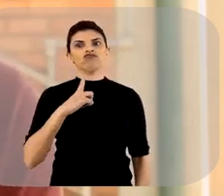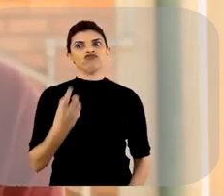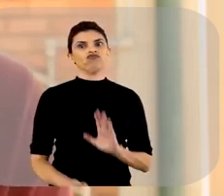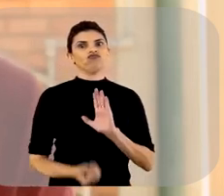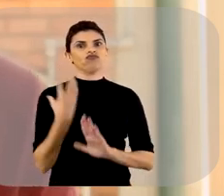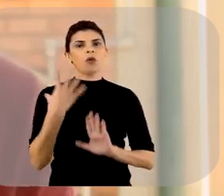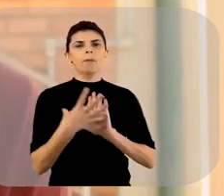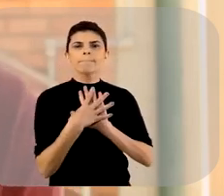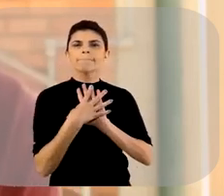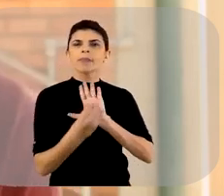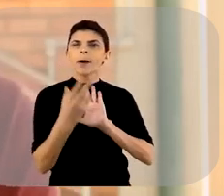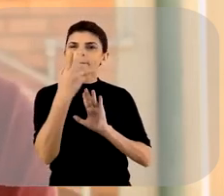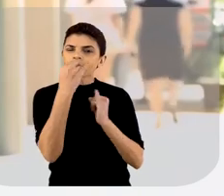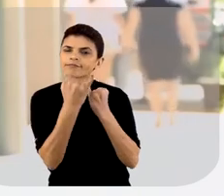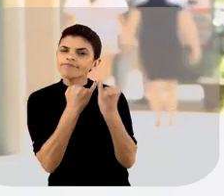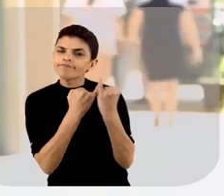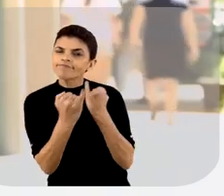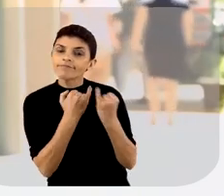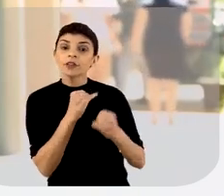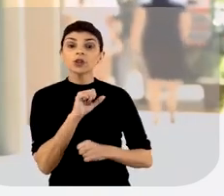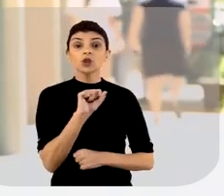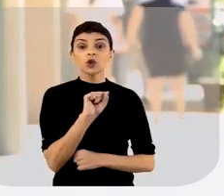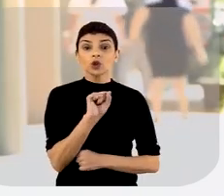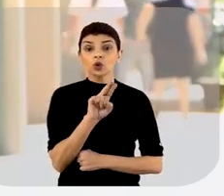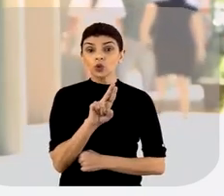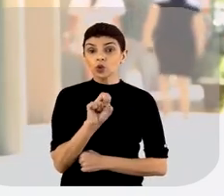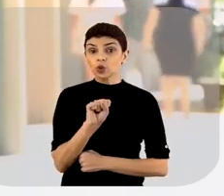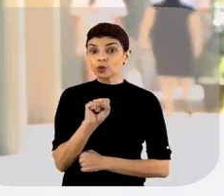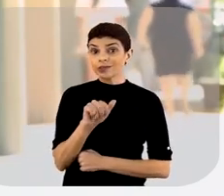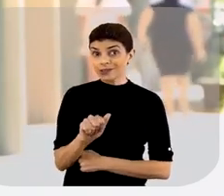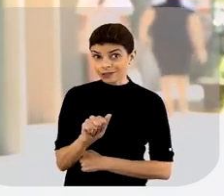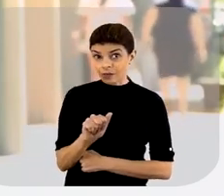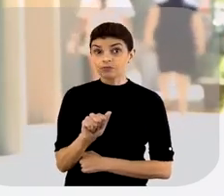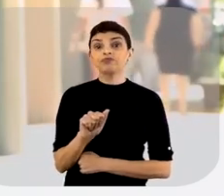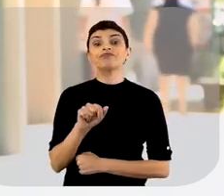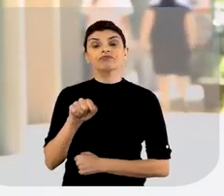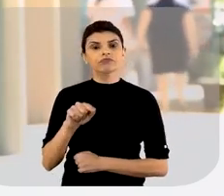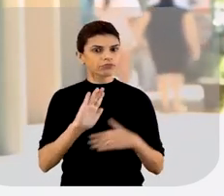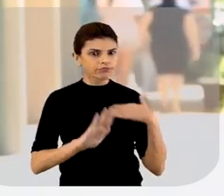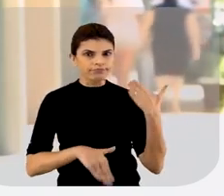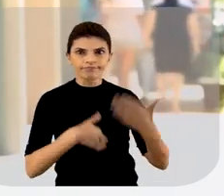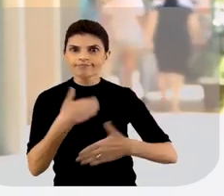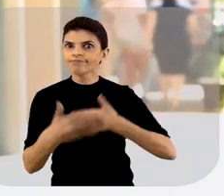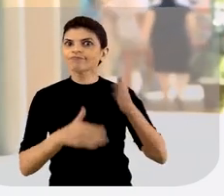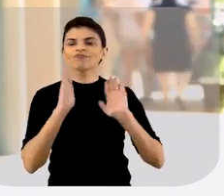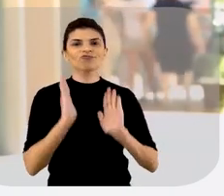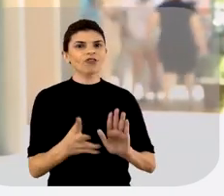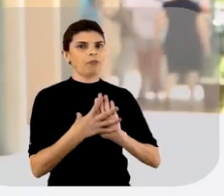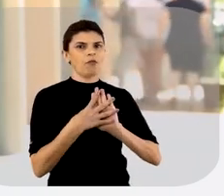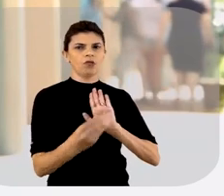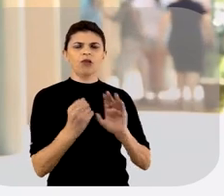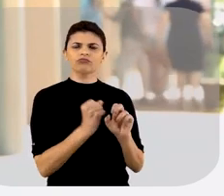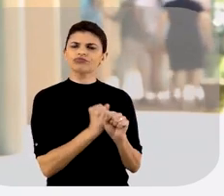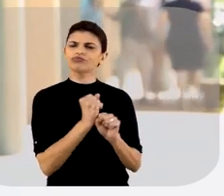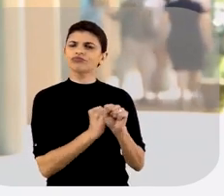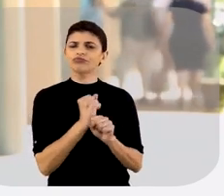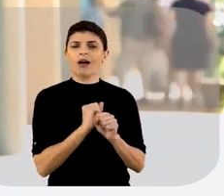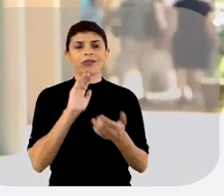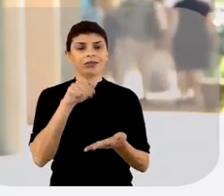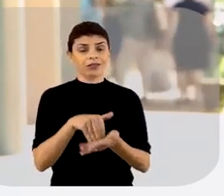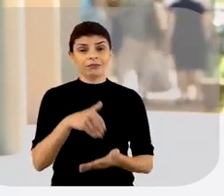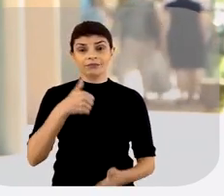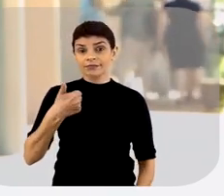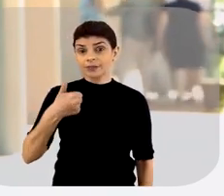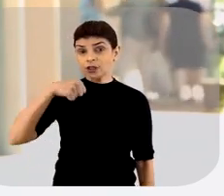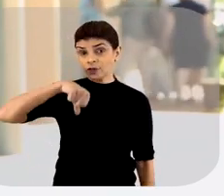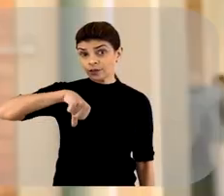a semelhança do SUSA. Bem, esse modelo, ele avançou por alguns anos, né, até a